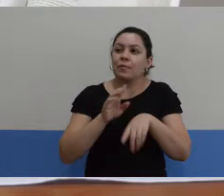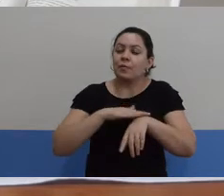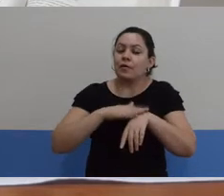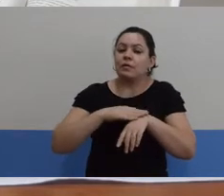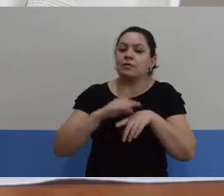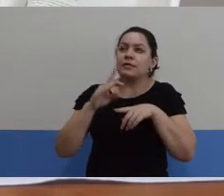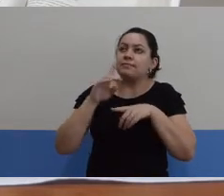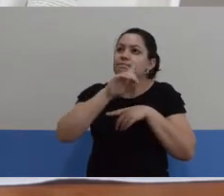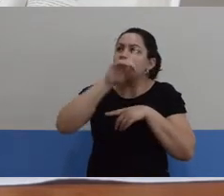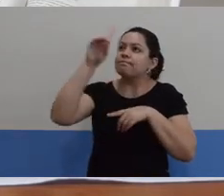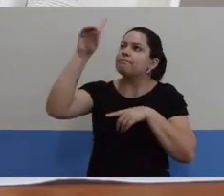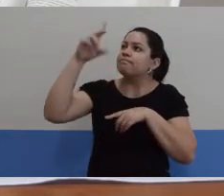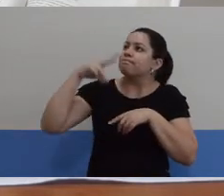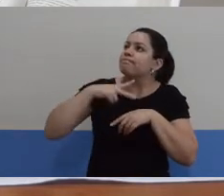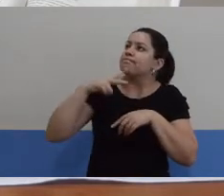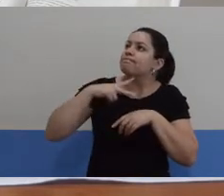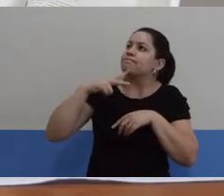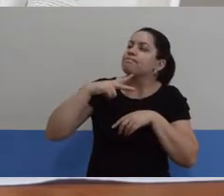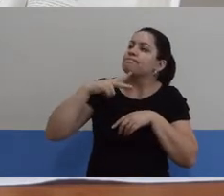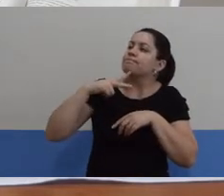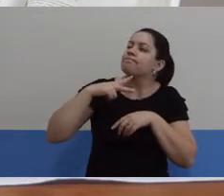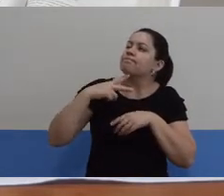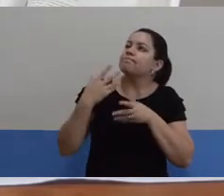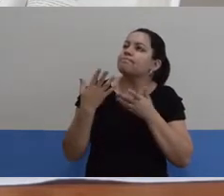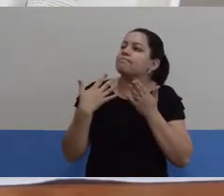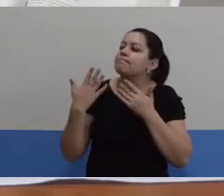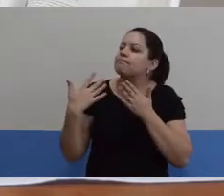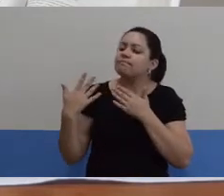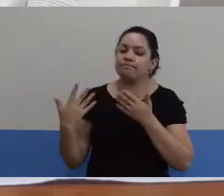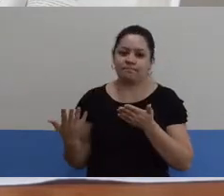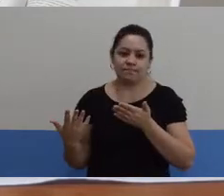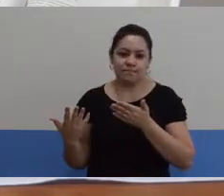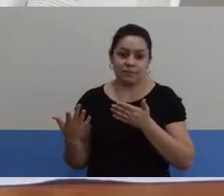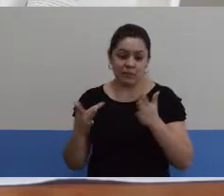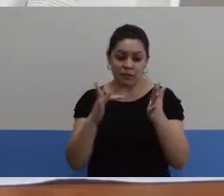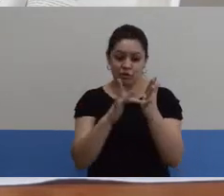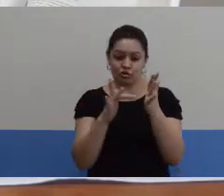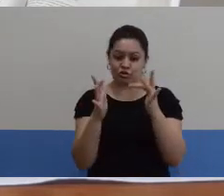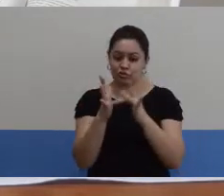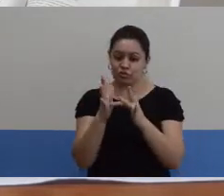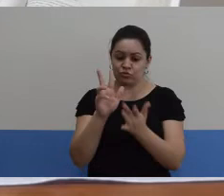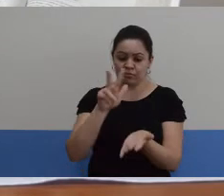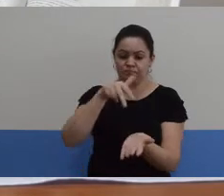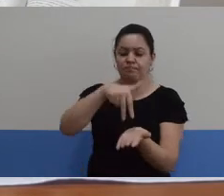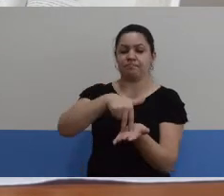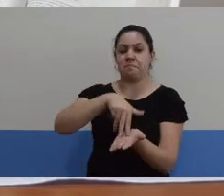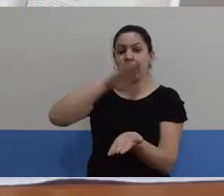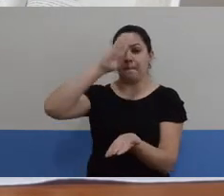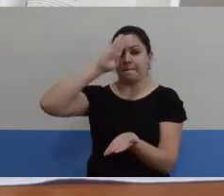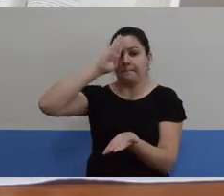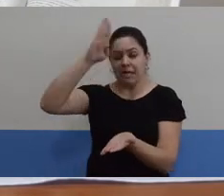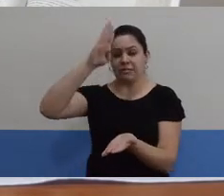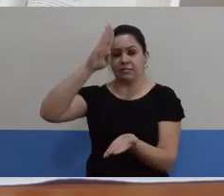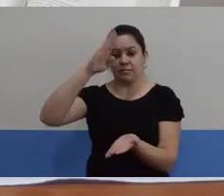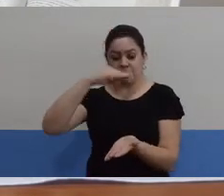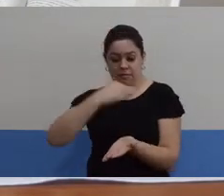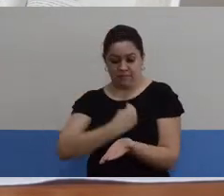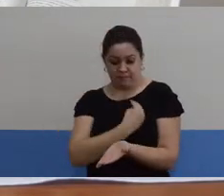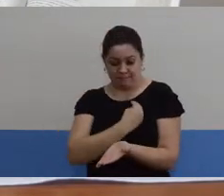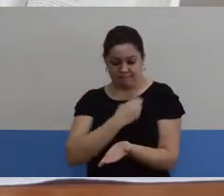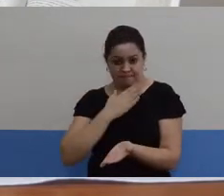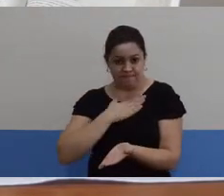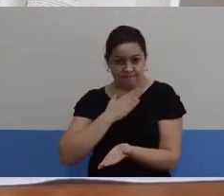Deus? Jesus Cristo, de fato, é o centro da minha vida e da comunidade. Como crescer no